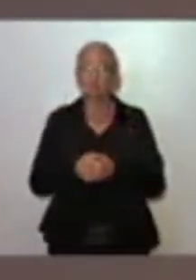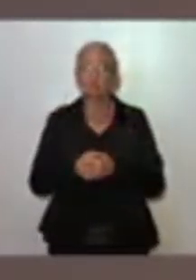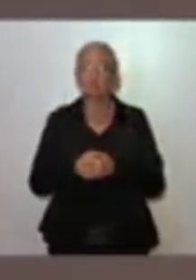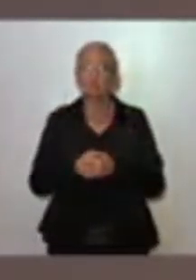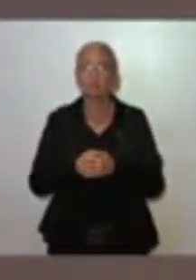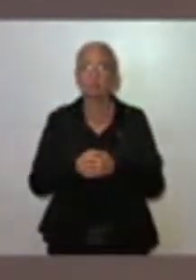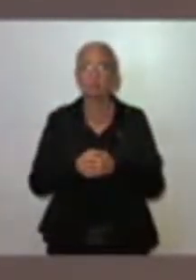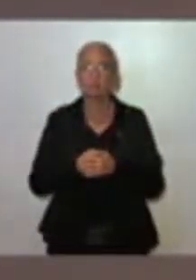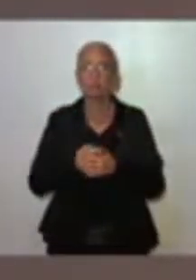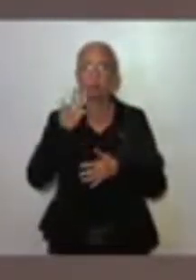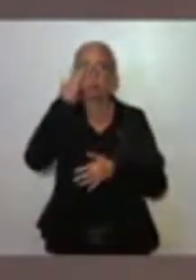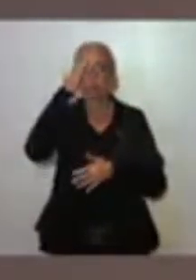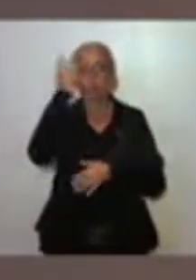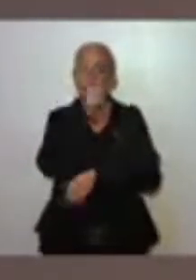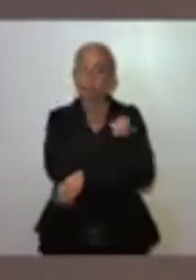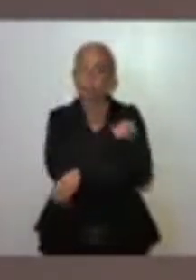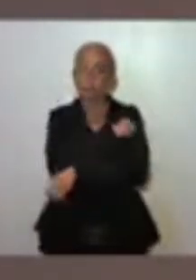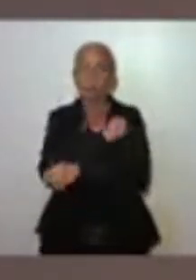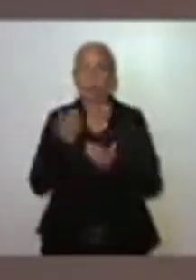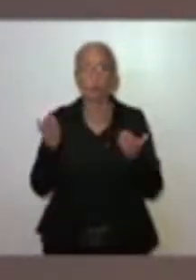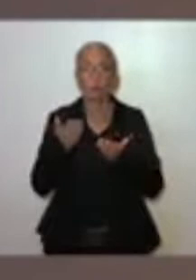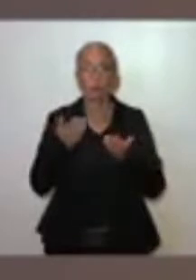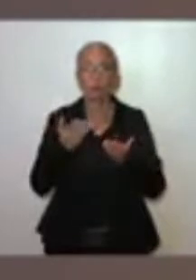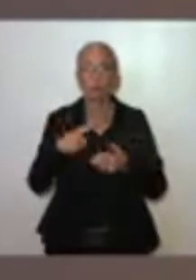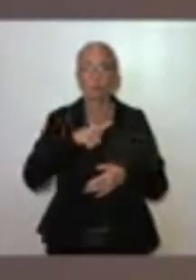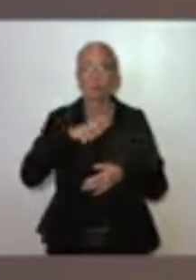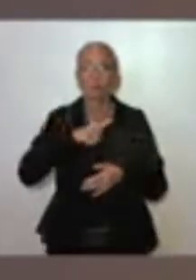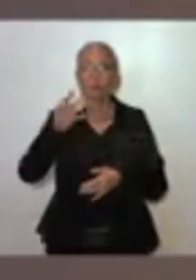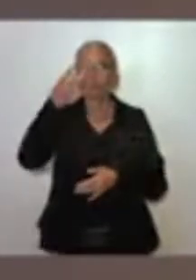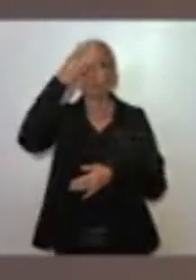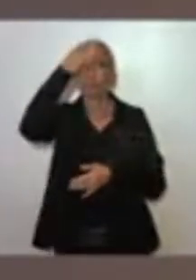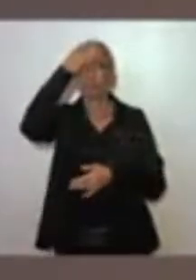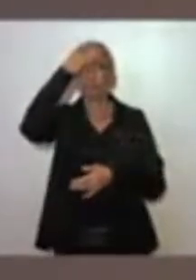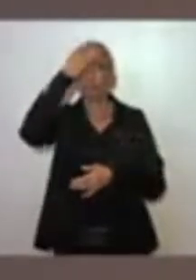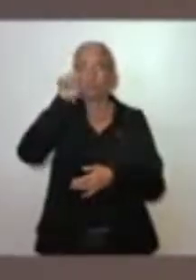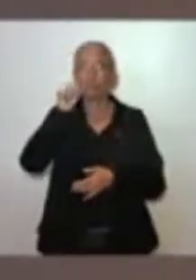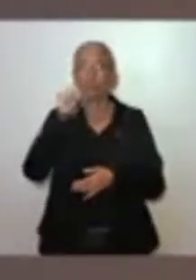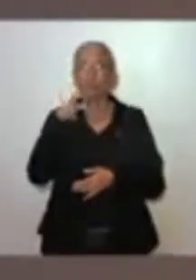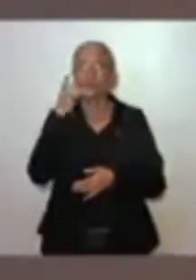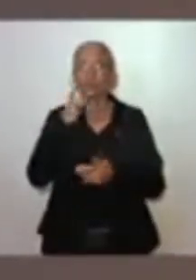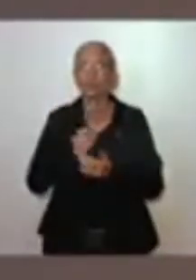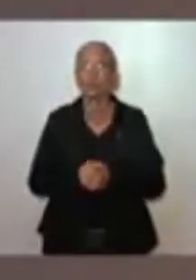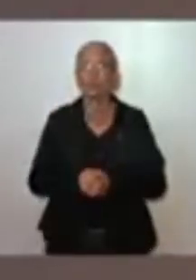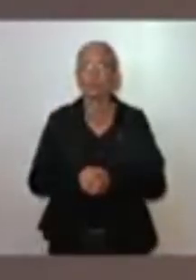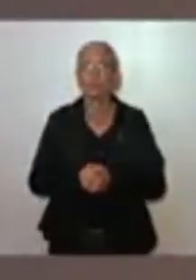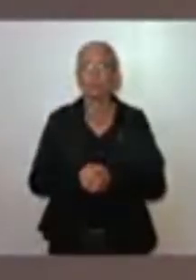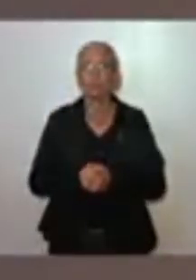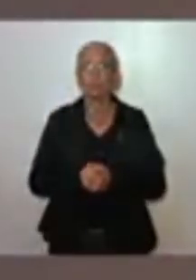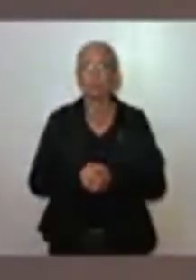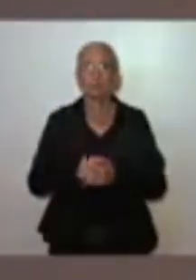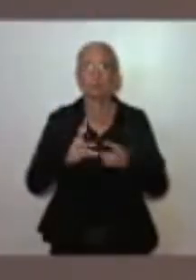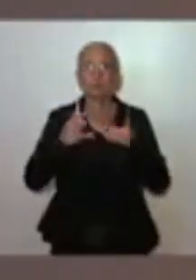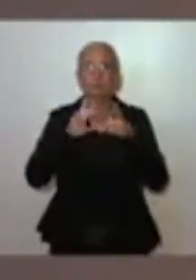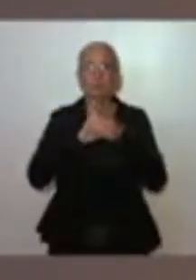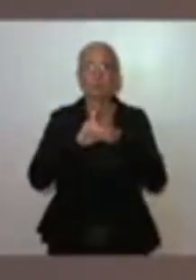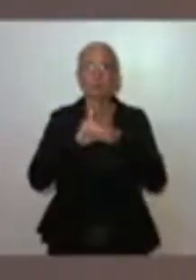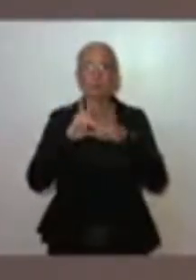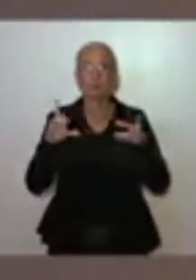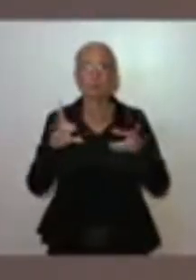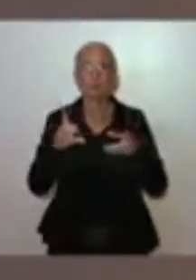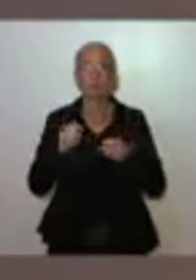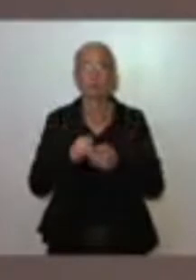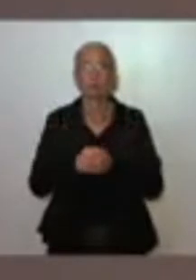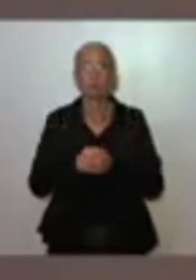estão onde vocês estão tenham consciência ia falar um pouquinho sobre democracia um